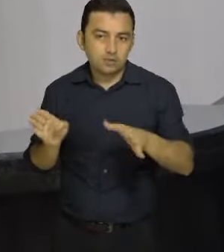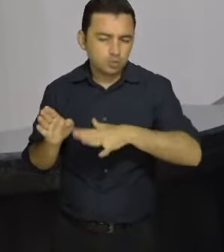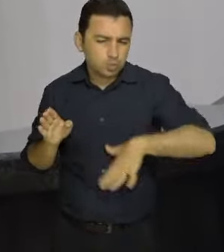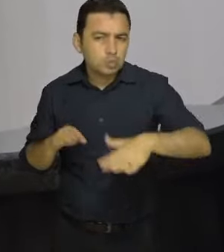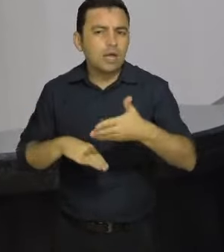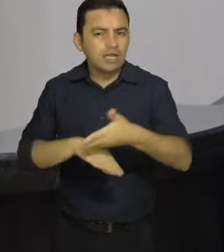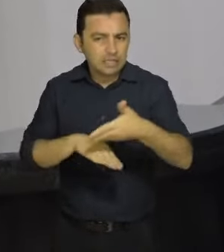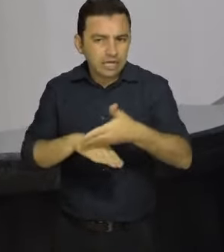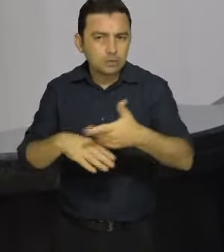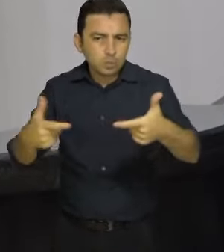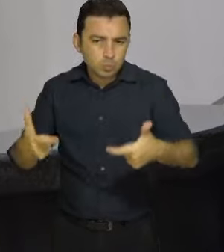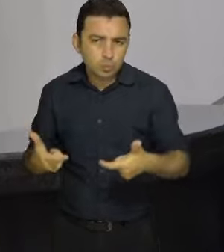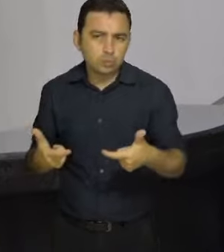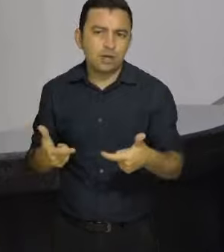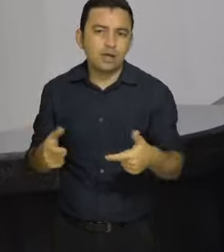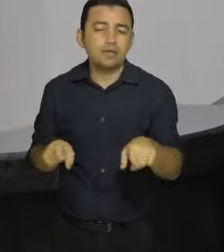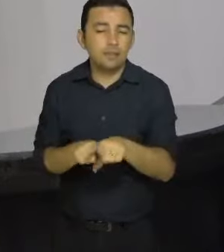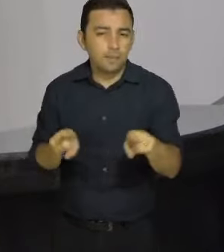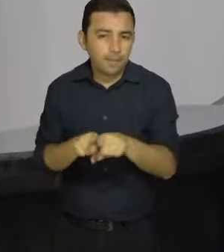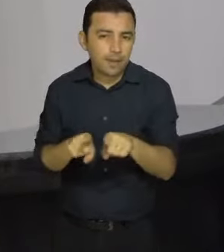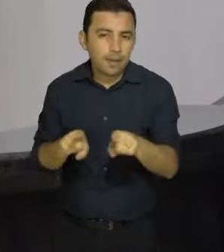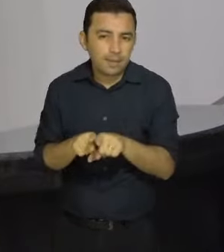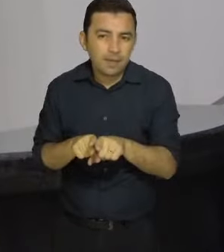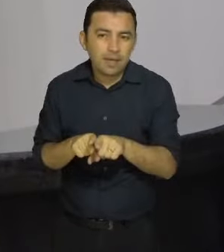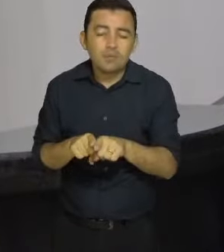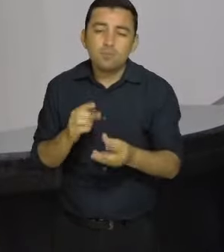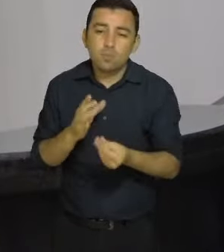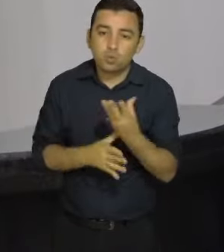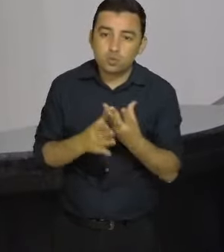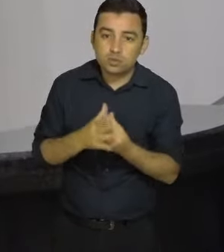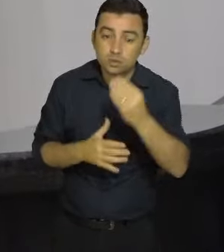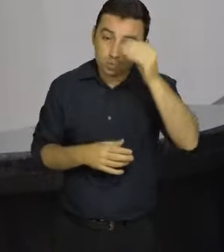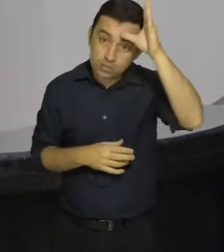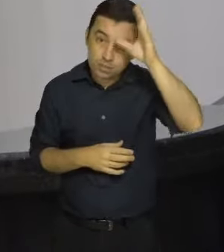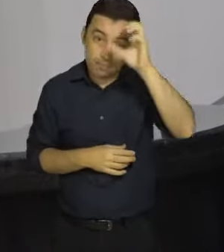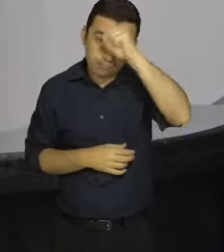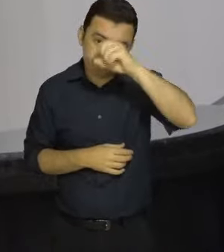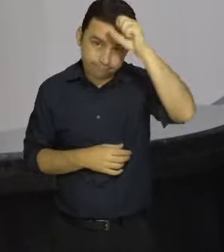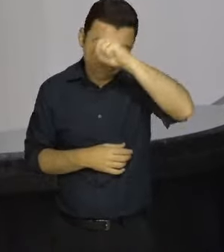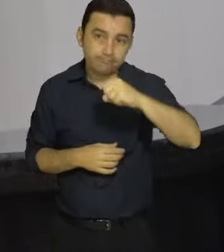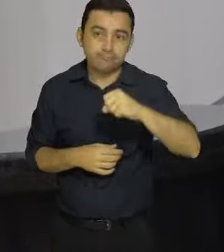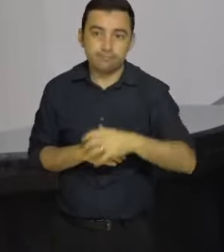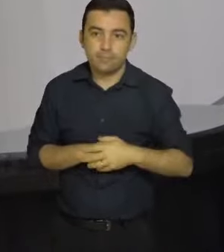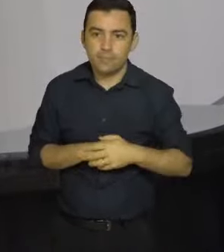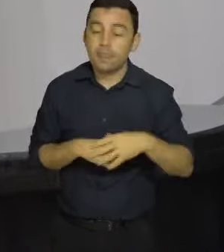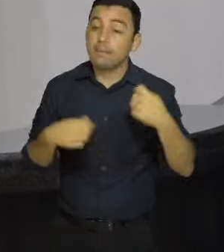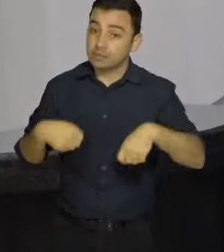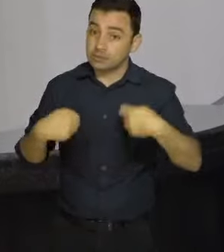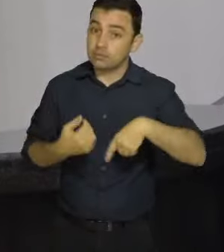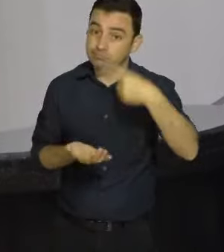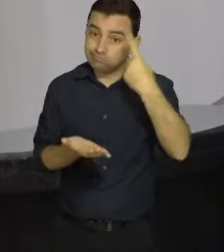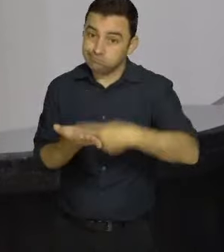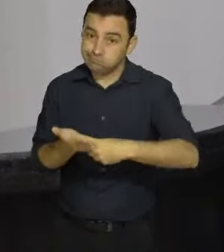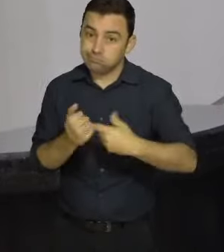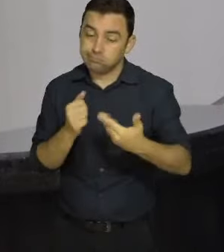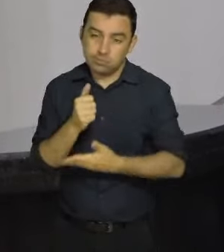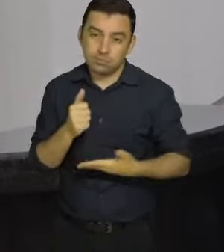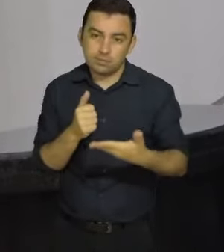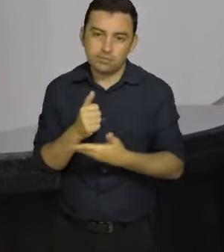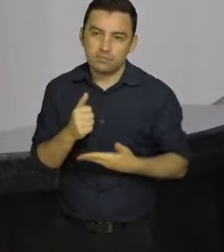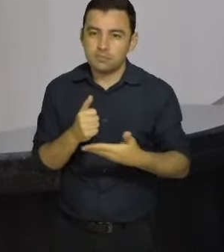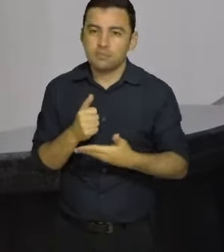aos espaços e dispositivos de produção do conhecimento. Esse deveria ser um compromisso básico de todos